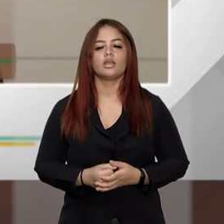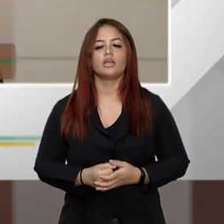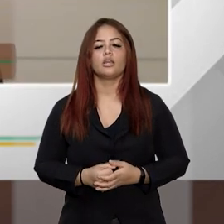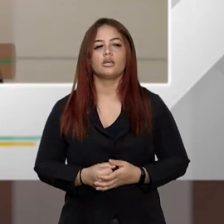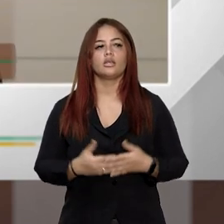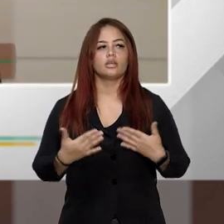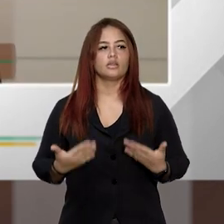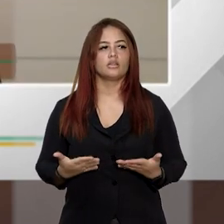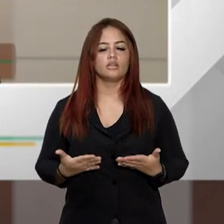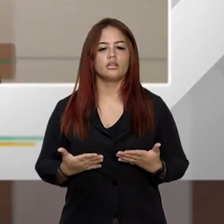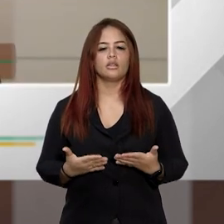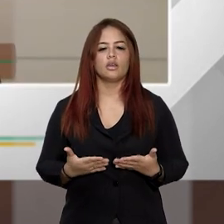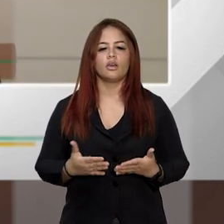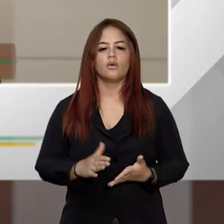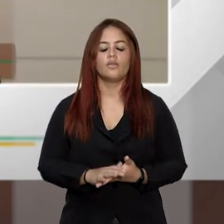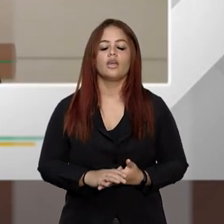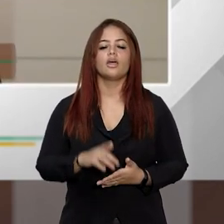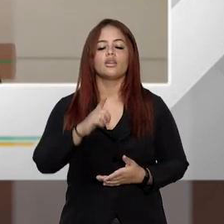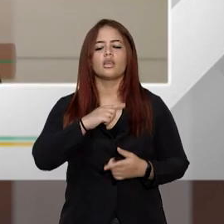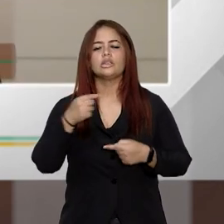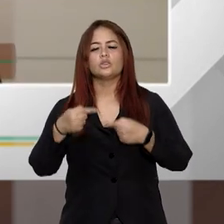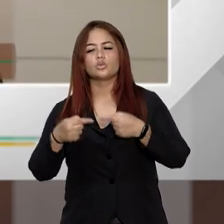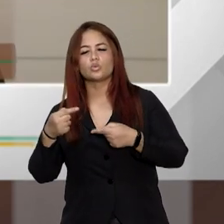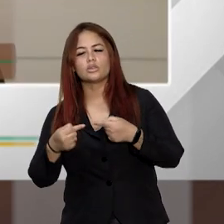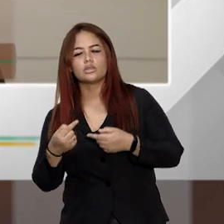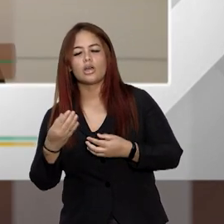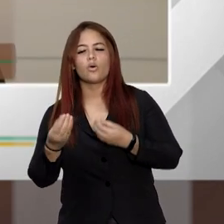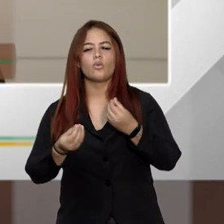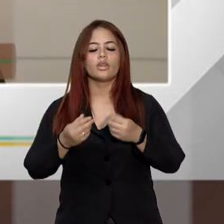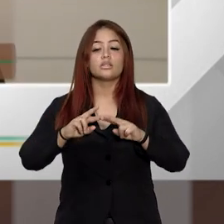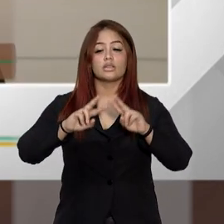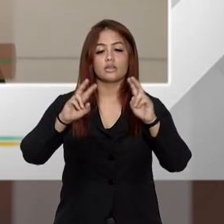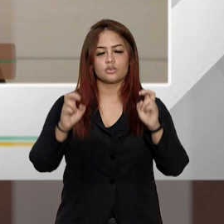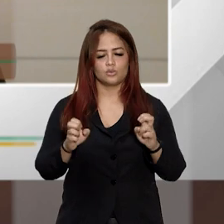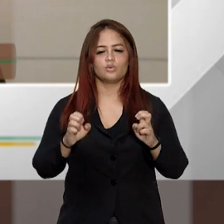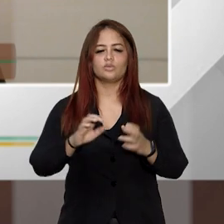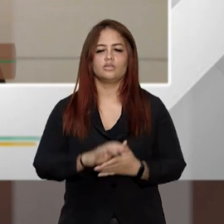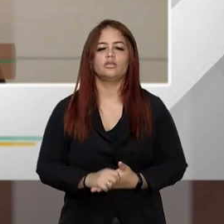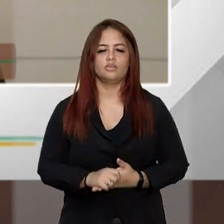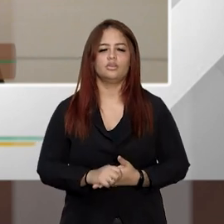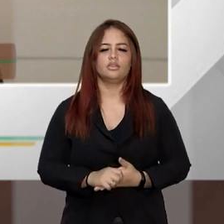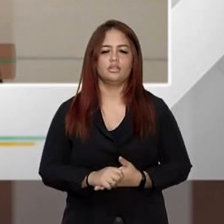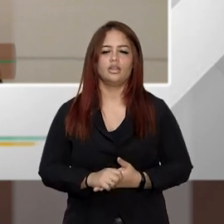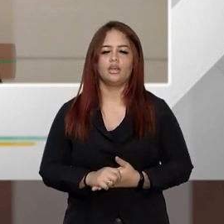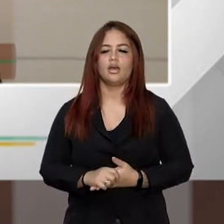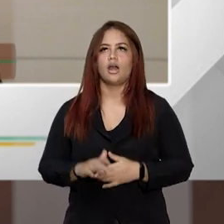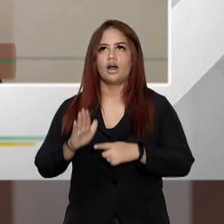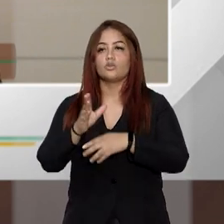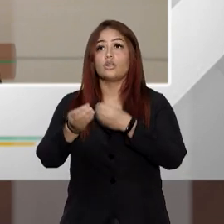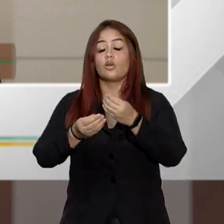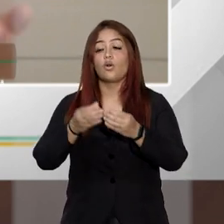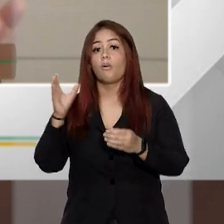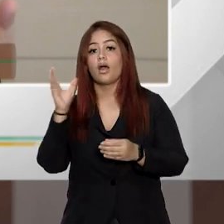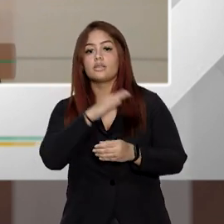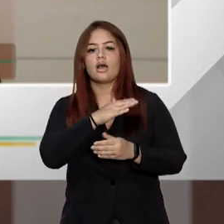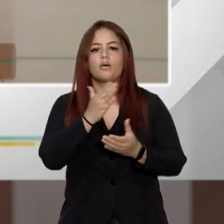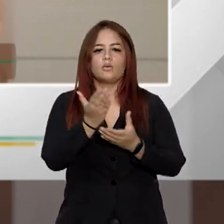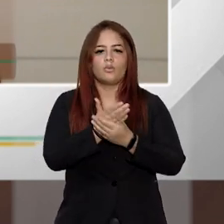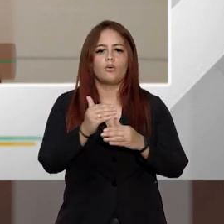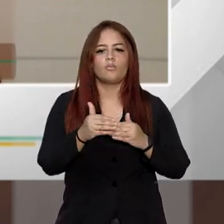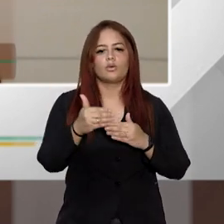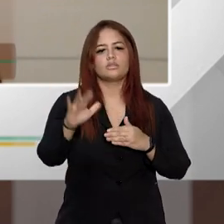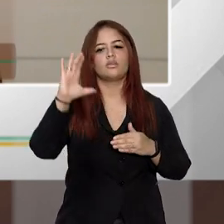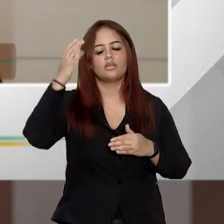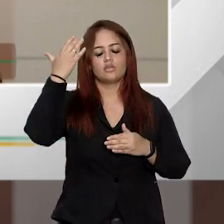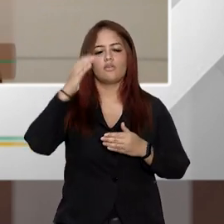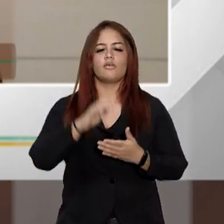então caberiam as discussões nesse sentido. Isso favorece muito uma agilidade processual com uma questão que agora